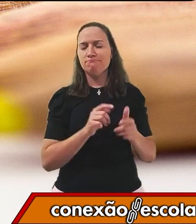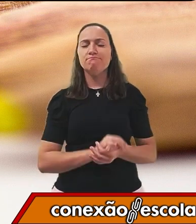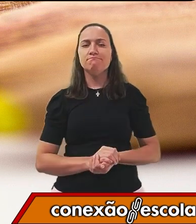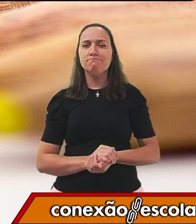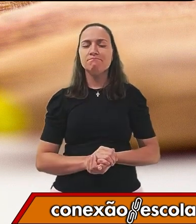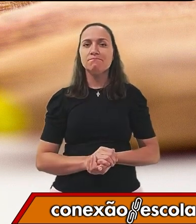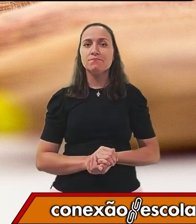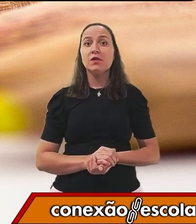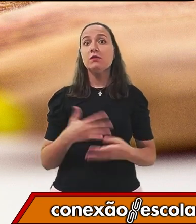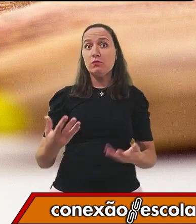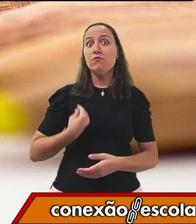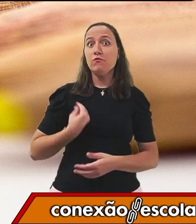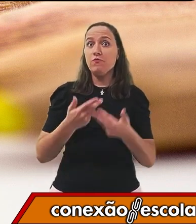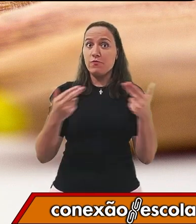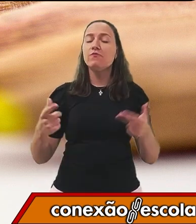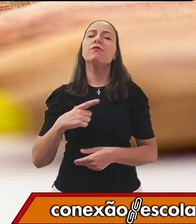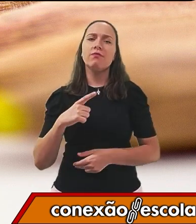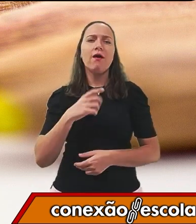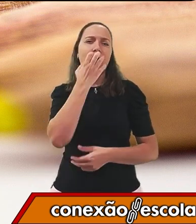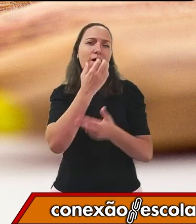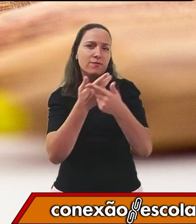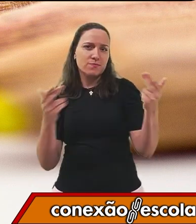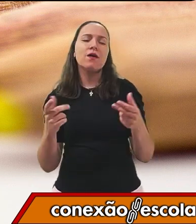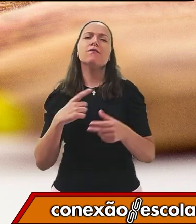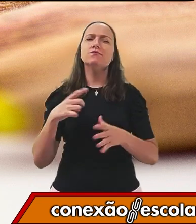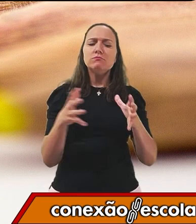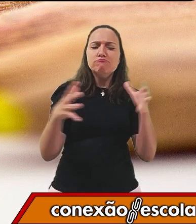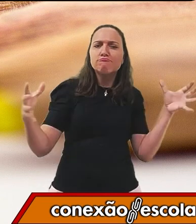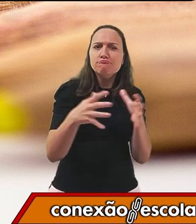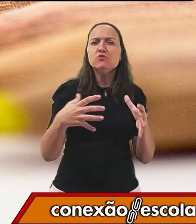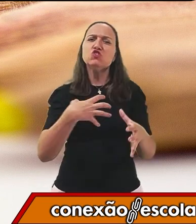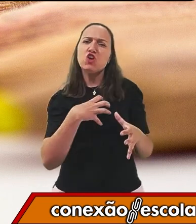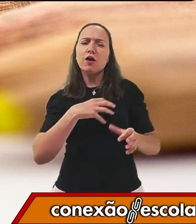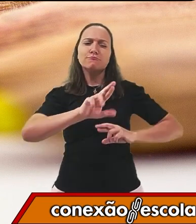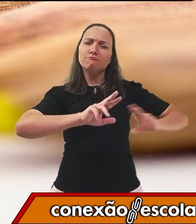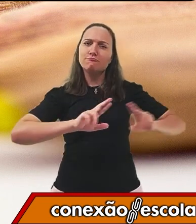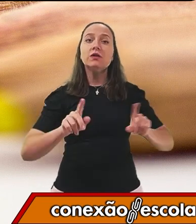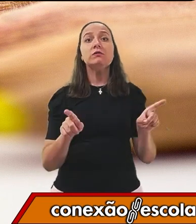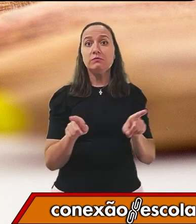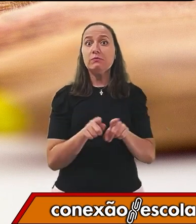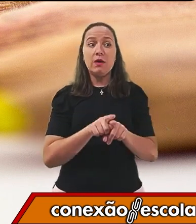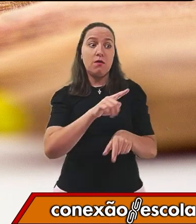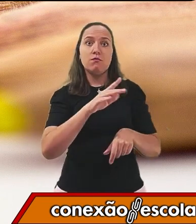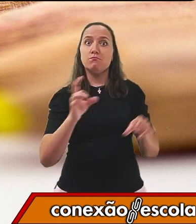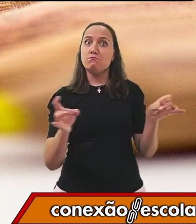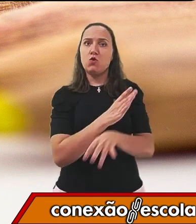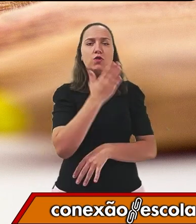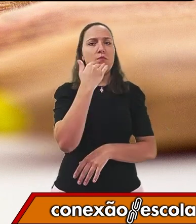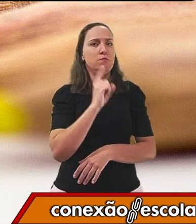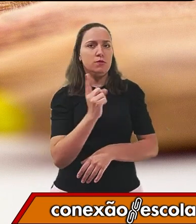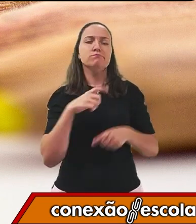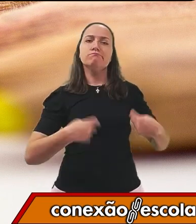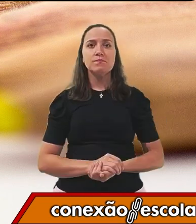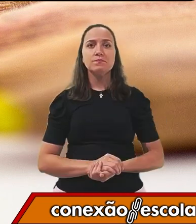Entre os seres vivos estão os animais, que possuem tamanhos e formas diferentes e não produzem o seu alimento, se alimentando